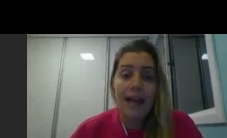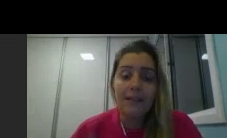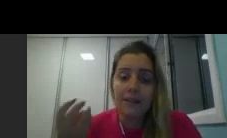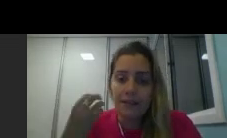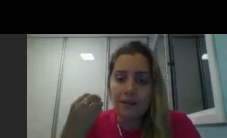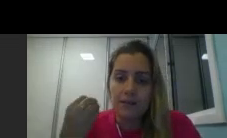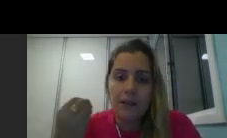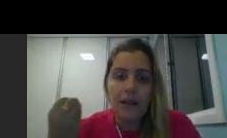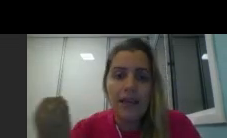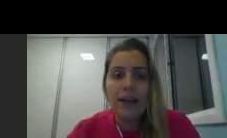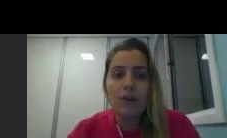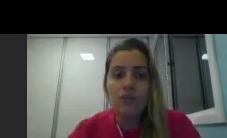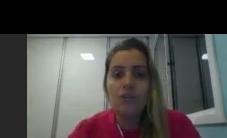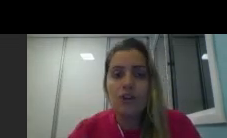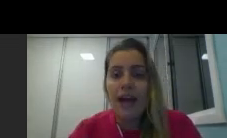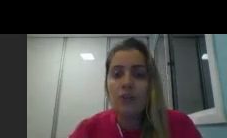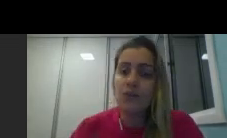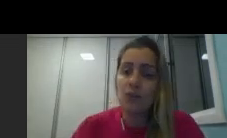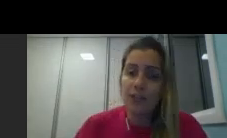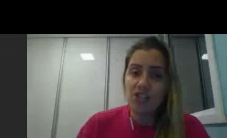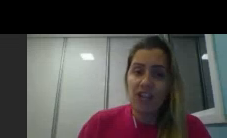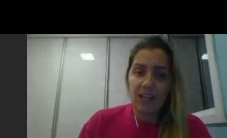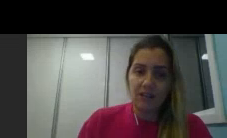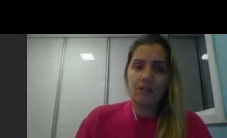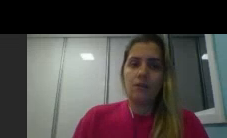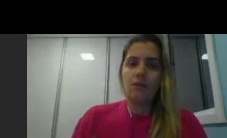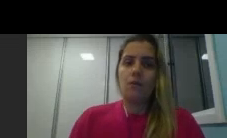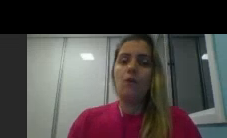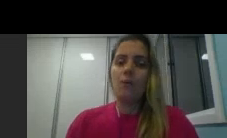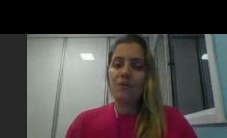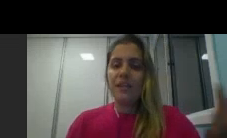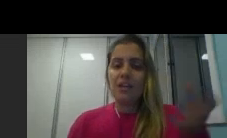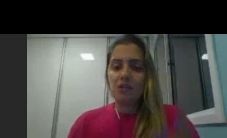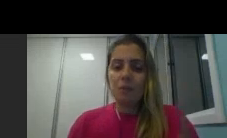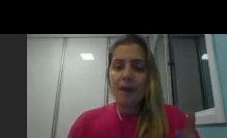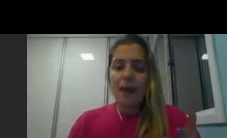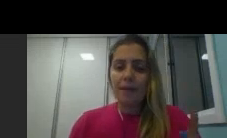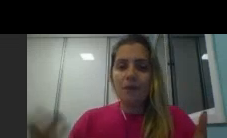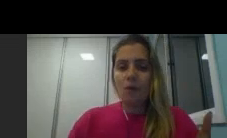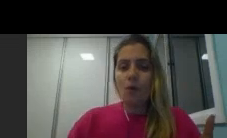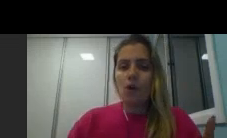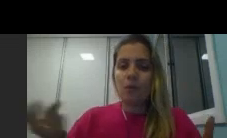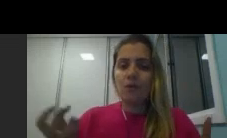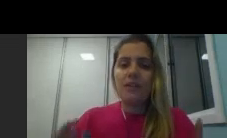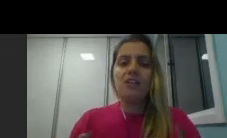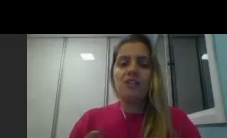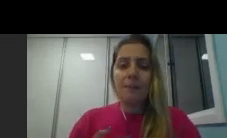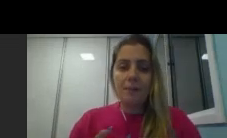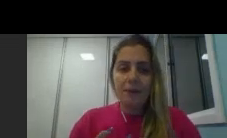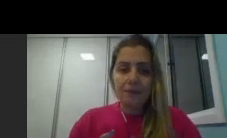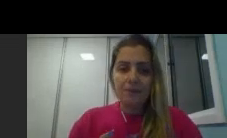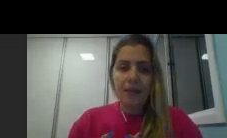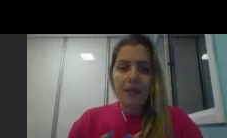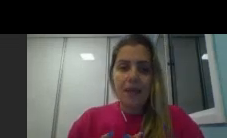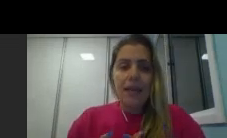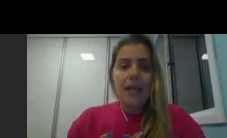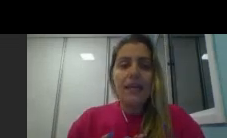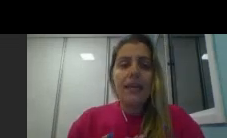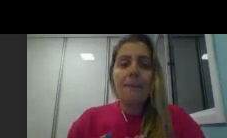o caráter, ele é condicionado por 2 genes, um proveniente do pai, o outro proveniente da